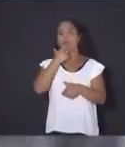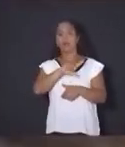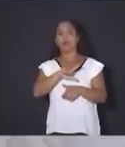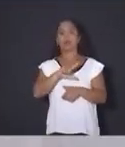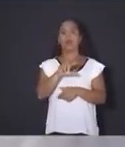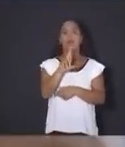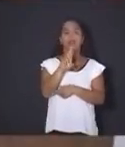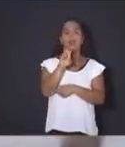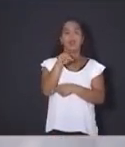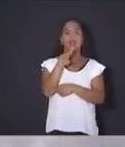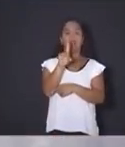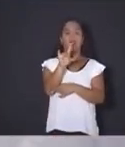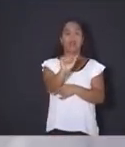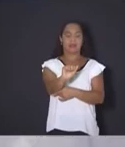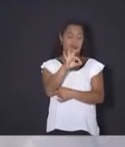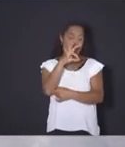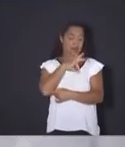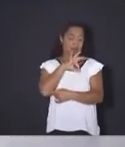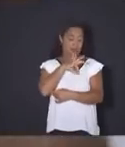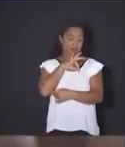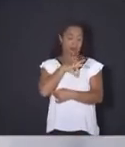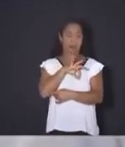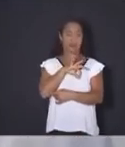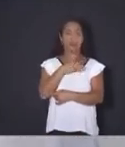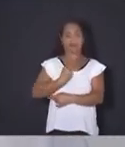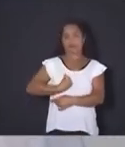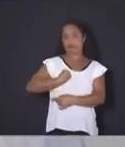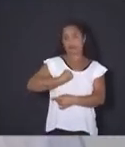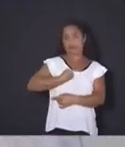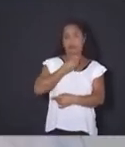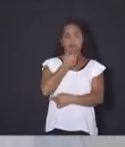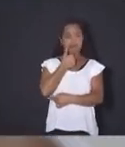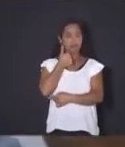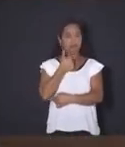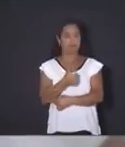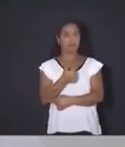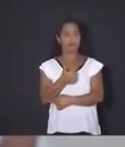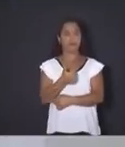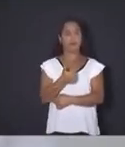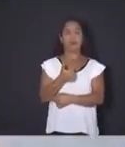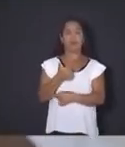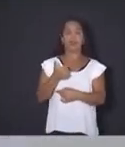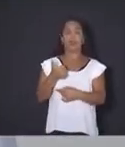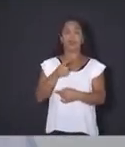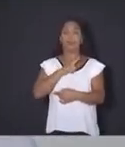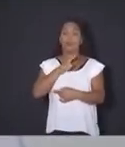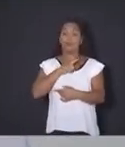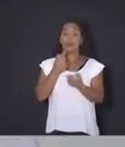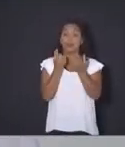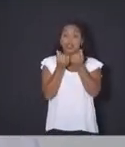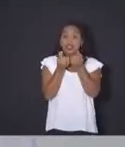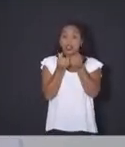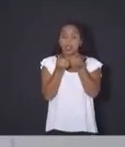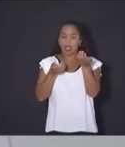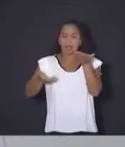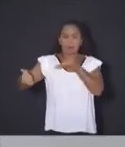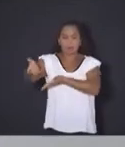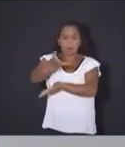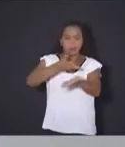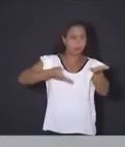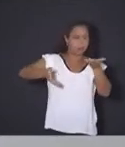tsunami de movimentos de dinheiro financeiros em relação com a